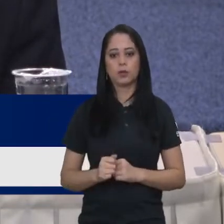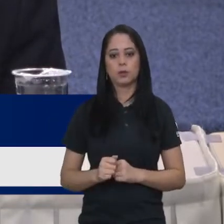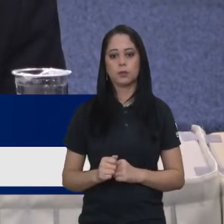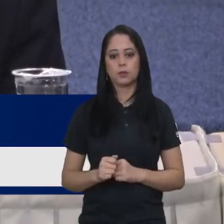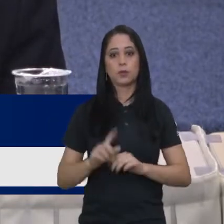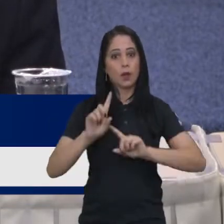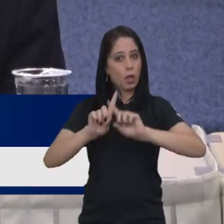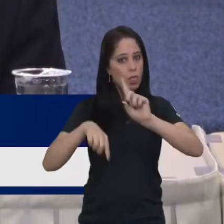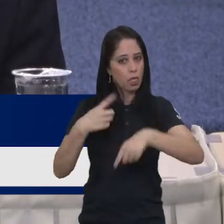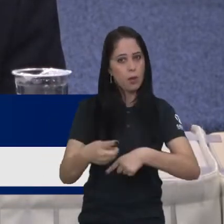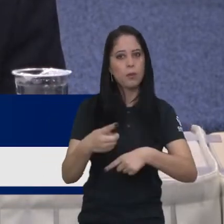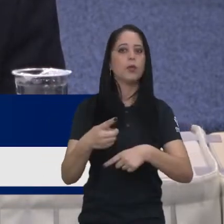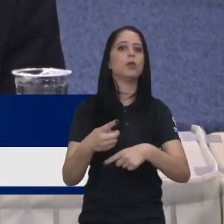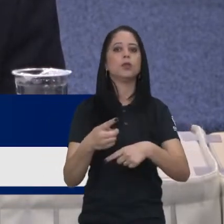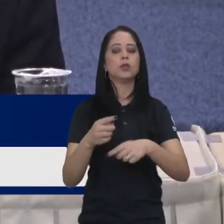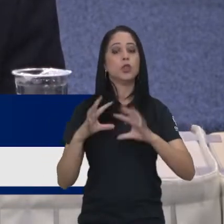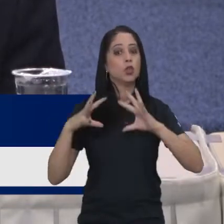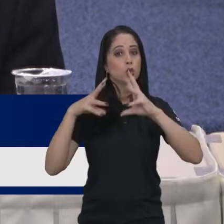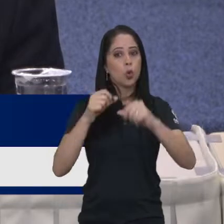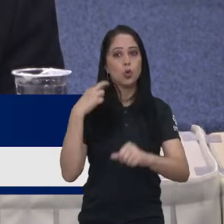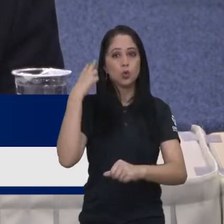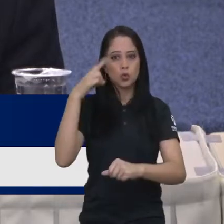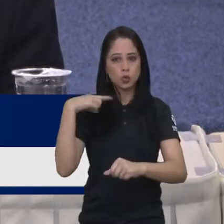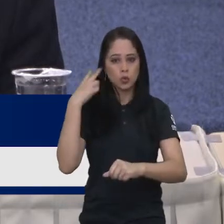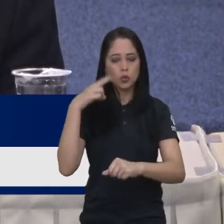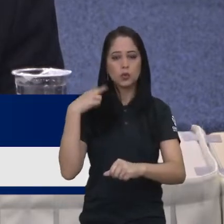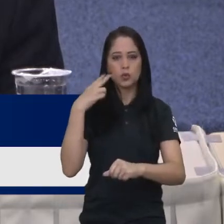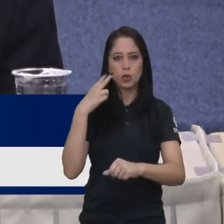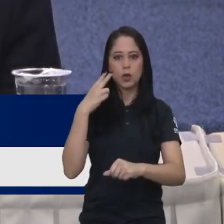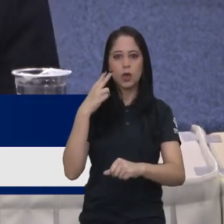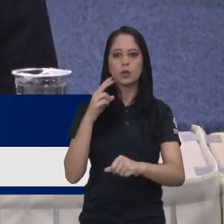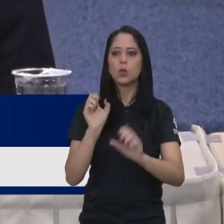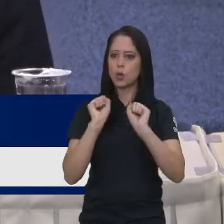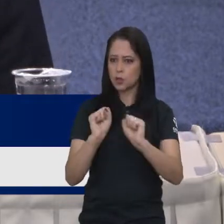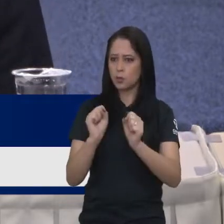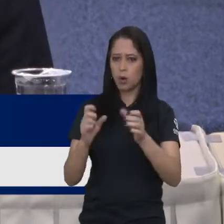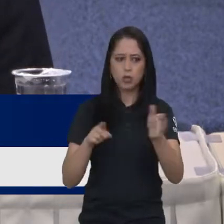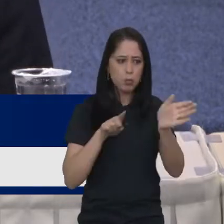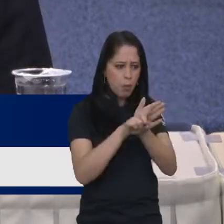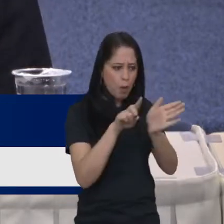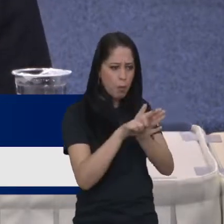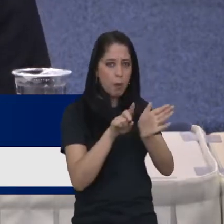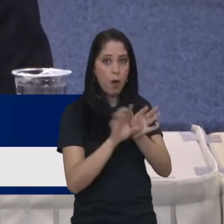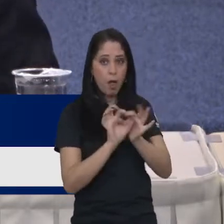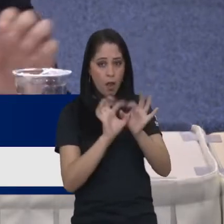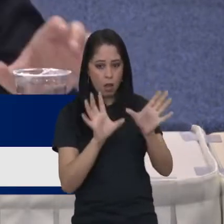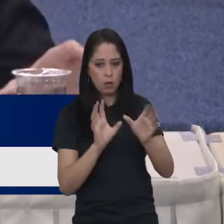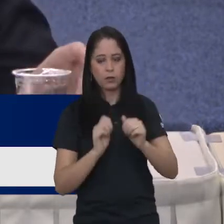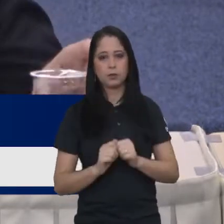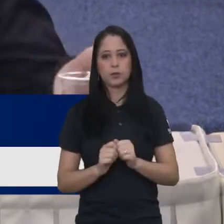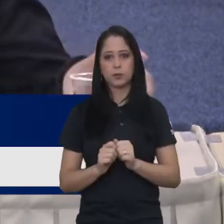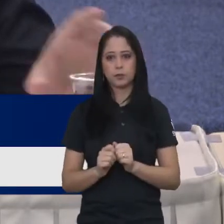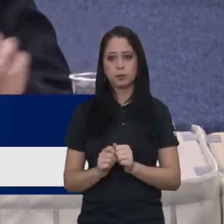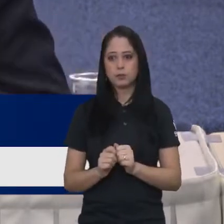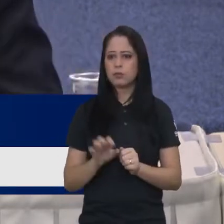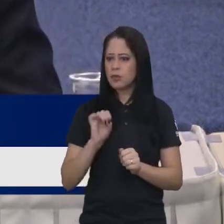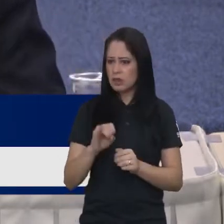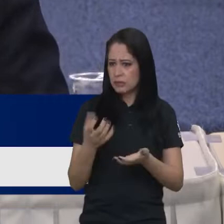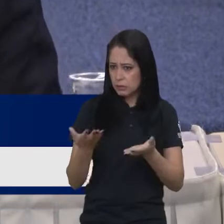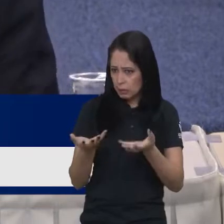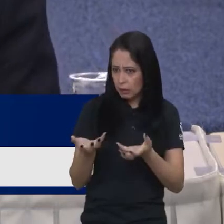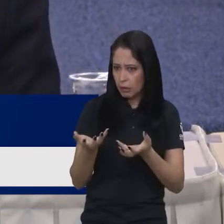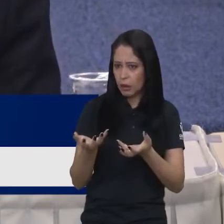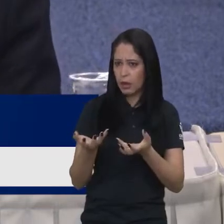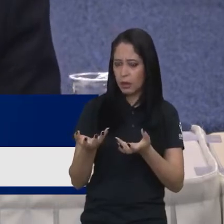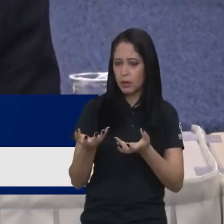Jair Salvador, eu vou abrir a palavra a todos os vereadores que queiram fazer as perguntas. Se vocês preferirem, para que a